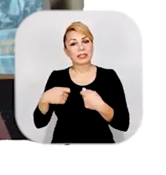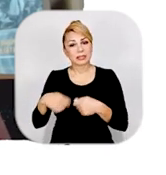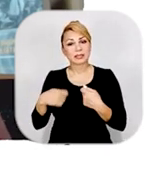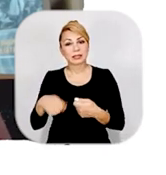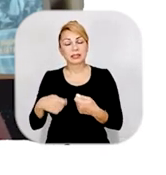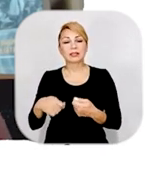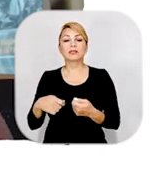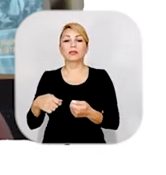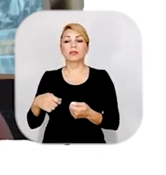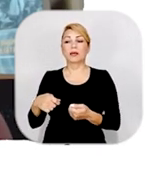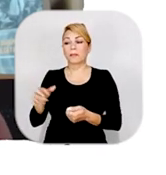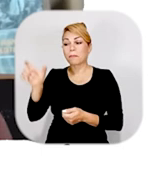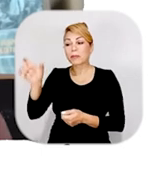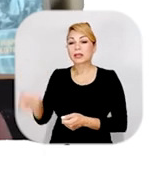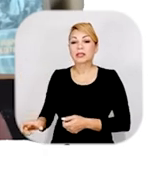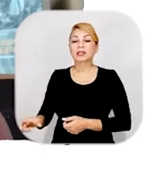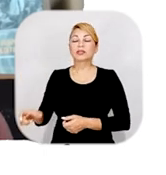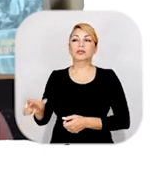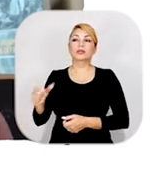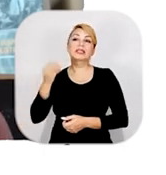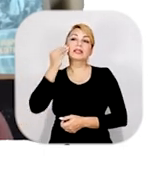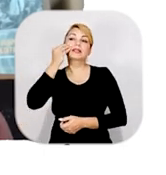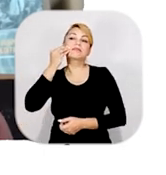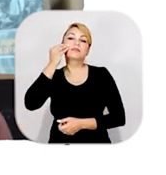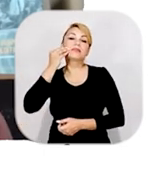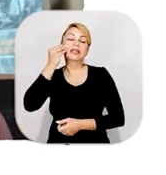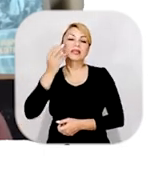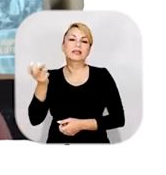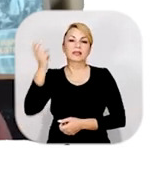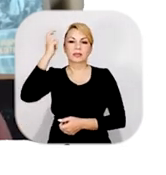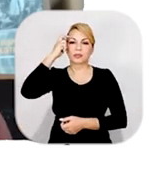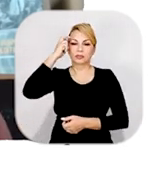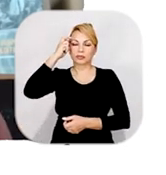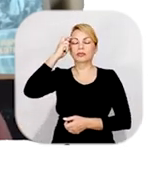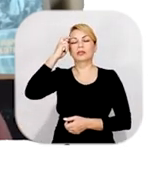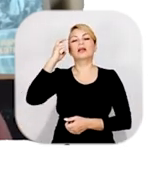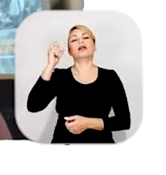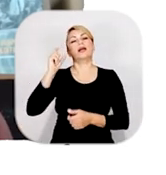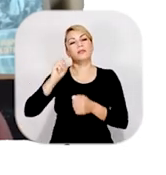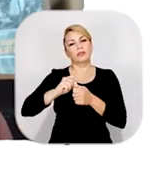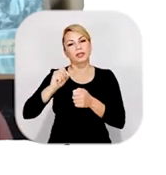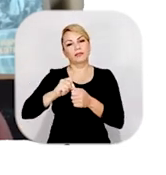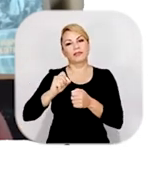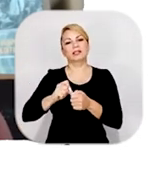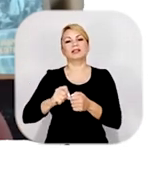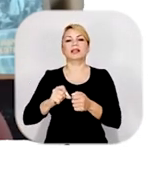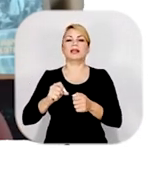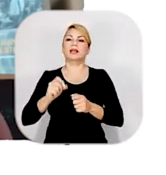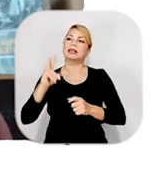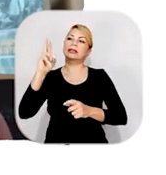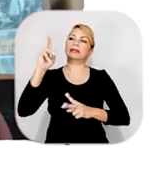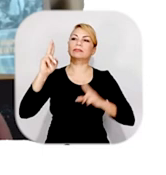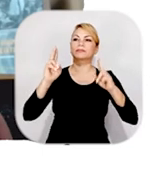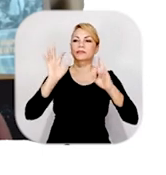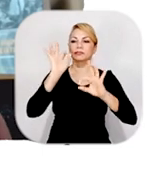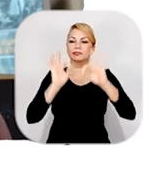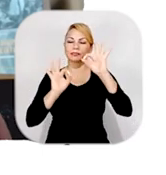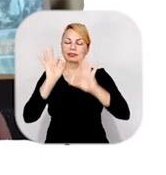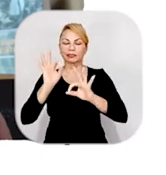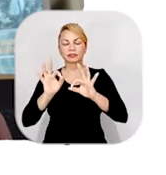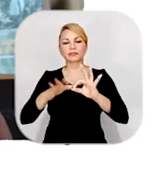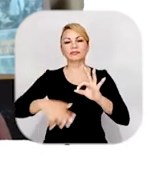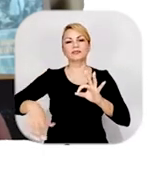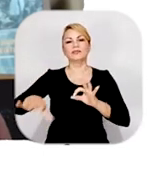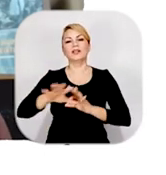cultural mesmo, né, para poder fazer essa sonorização. E aí eu perguntei a ela